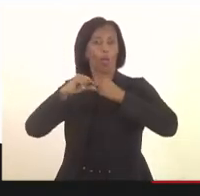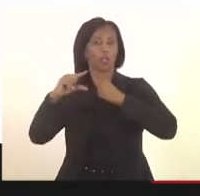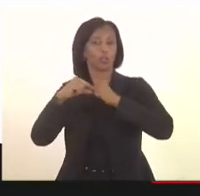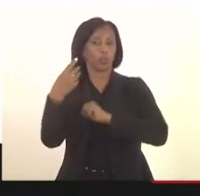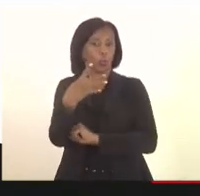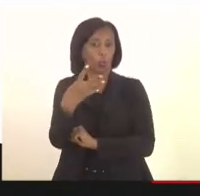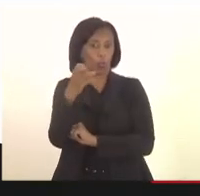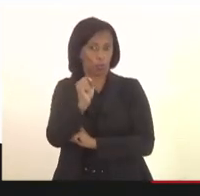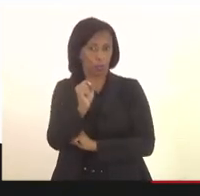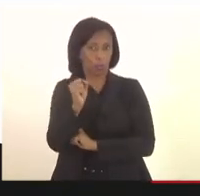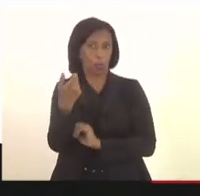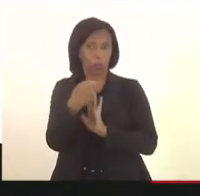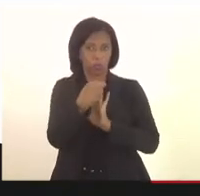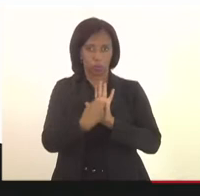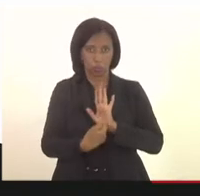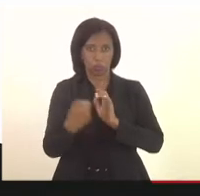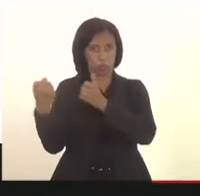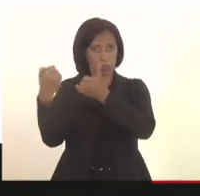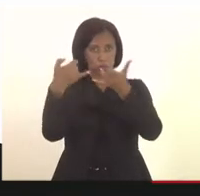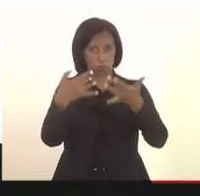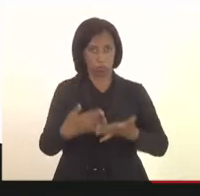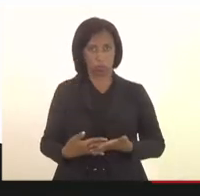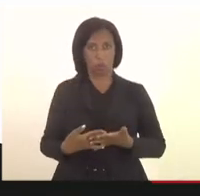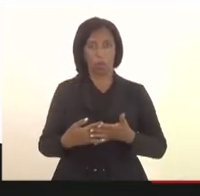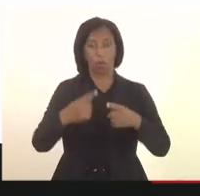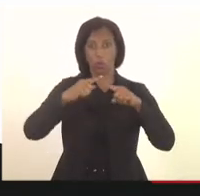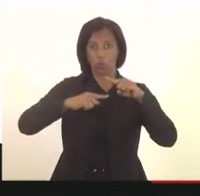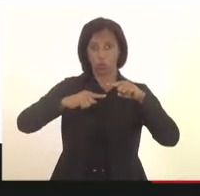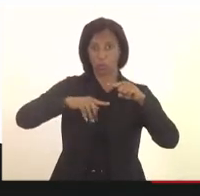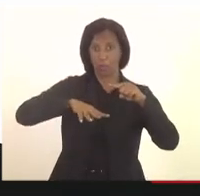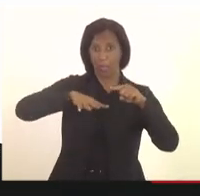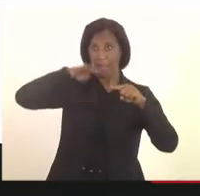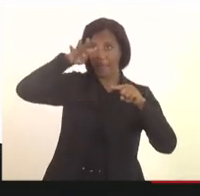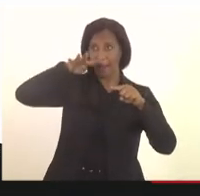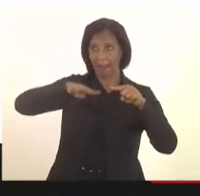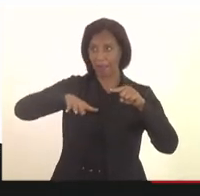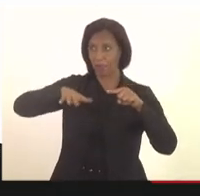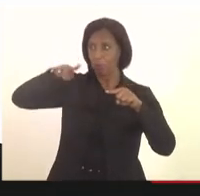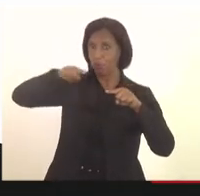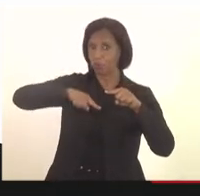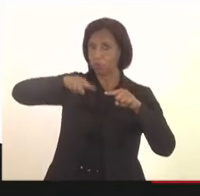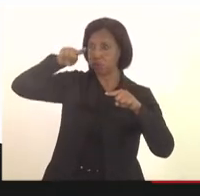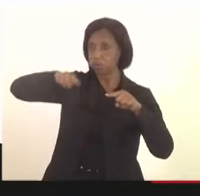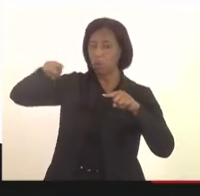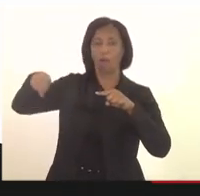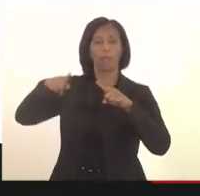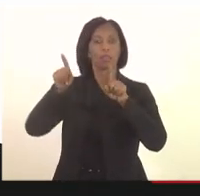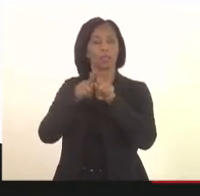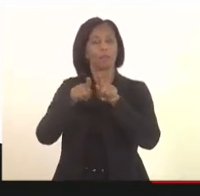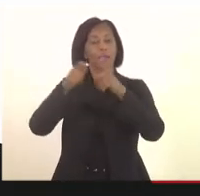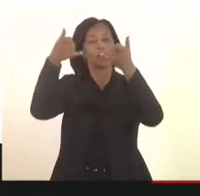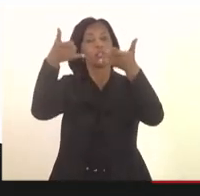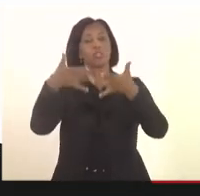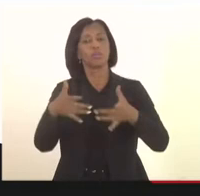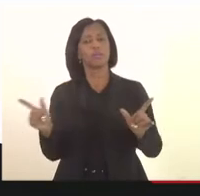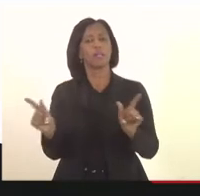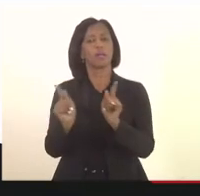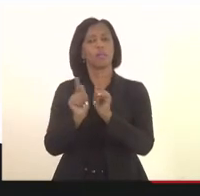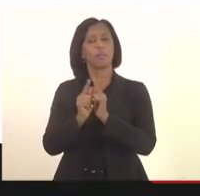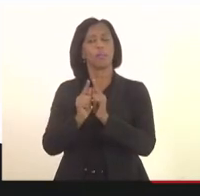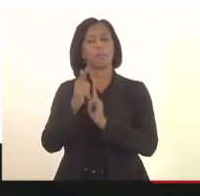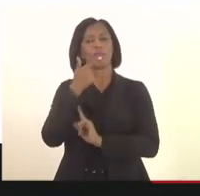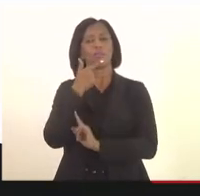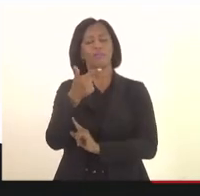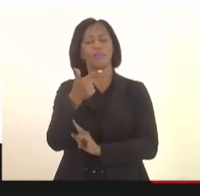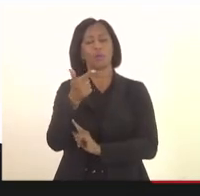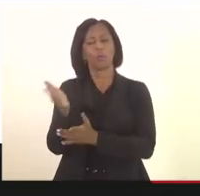resolução. E os gráficos que mostramos aqui também servem para explicar um pouco daquela queda de arrecadação do que a gente falou no ano de